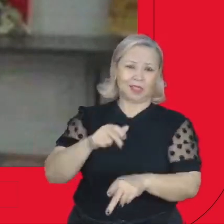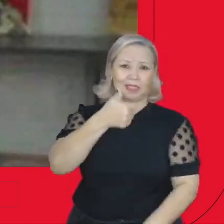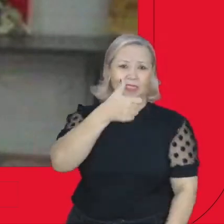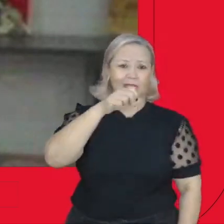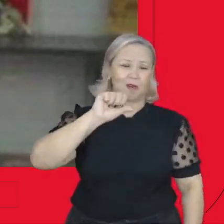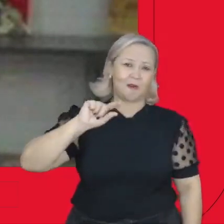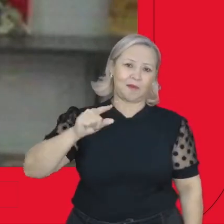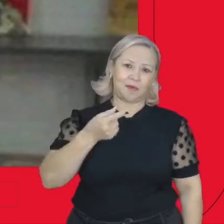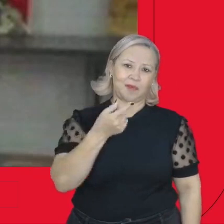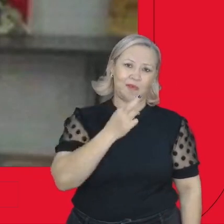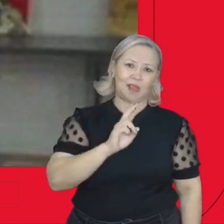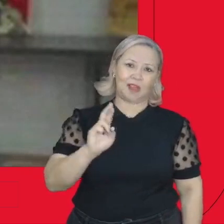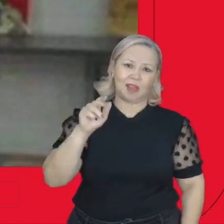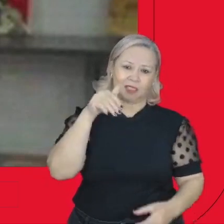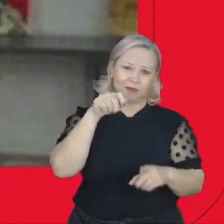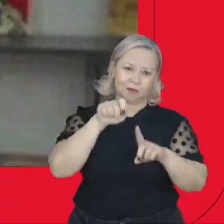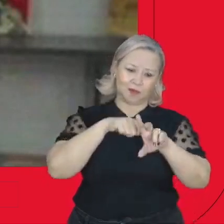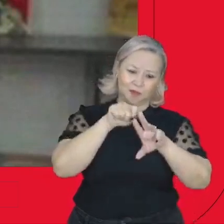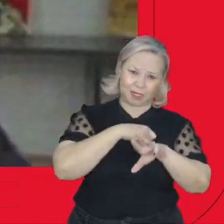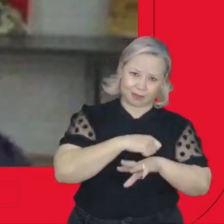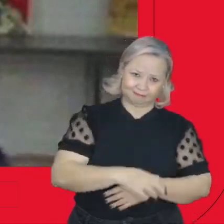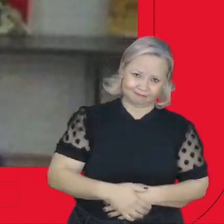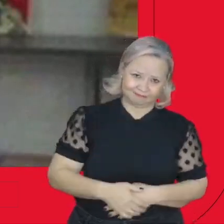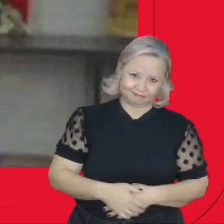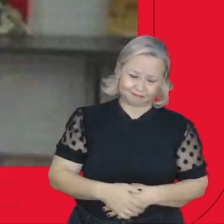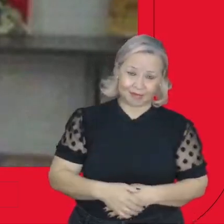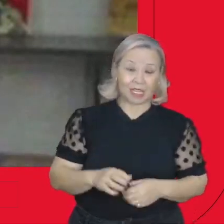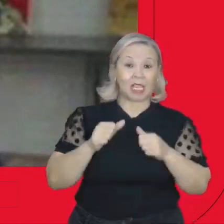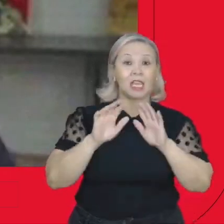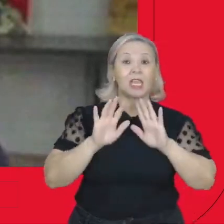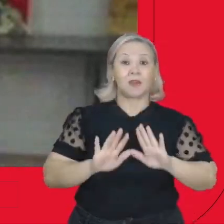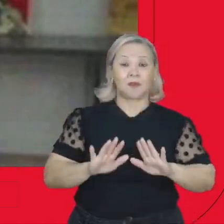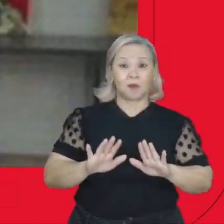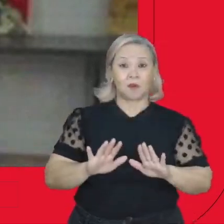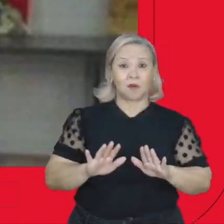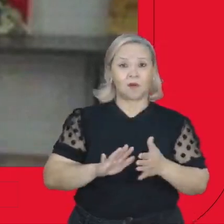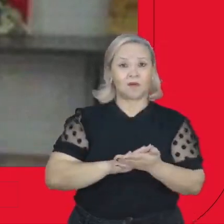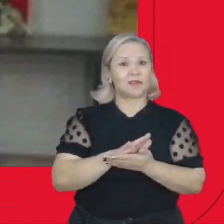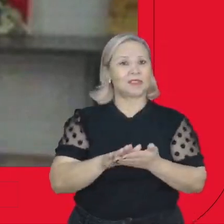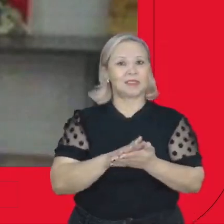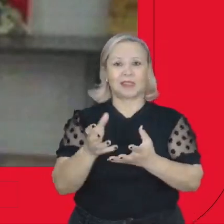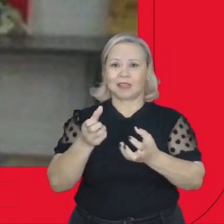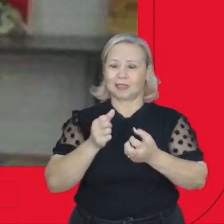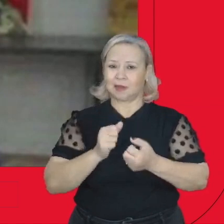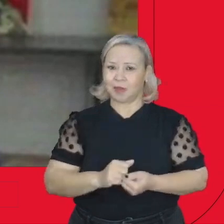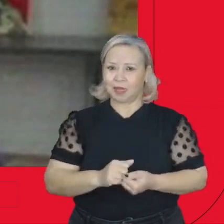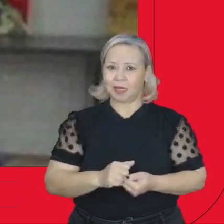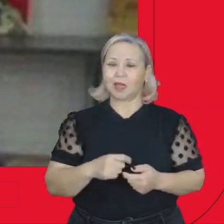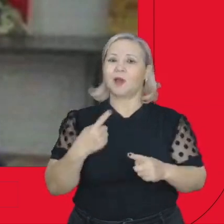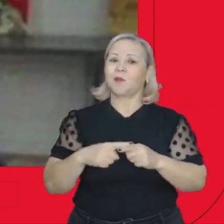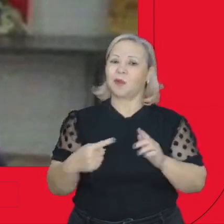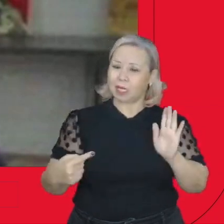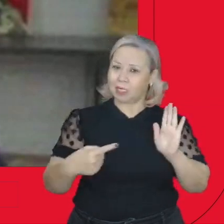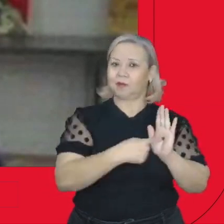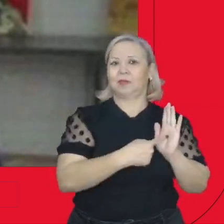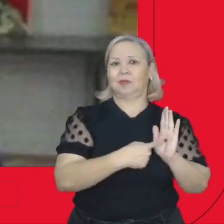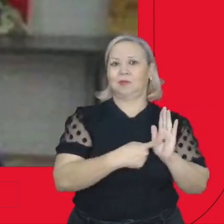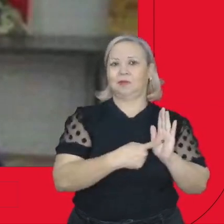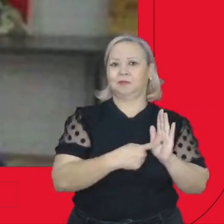de receber porque nós o denunciamos. E até hoje, Amanda, o Eduardo Leite não devolveu os R$19 mil